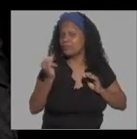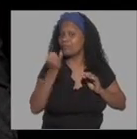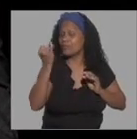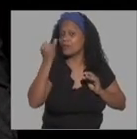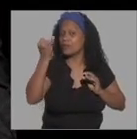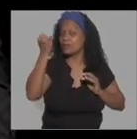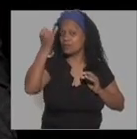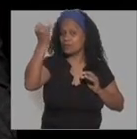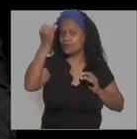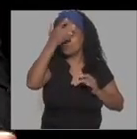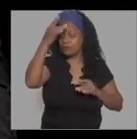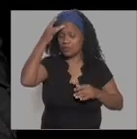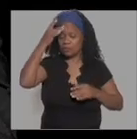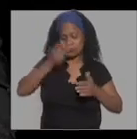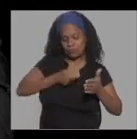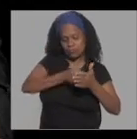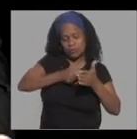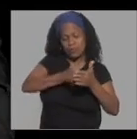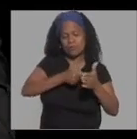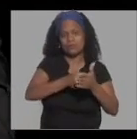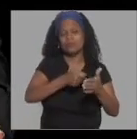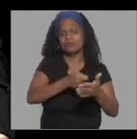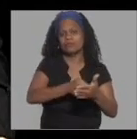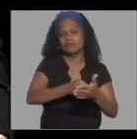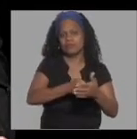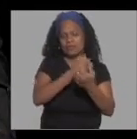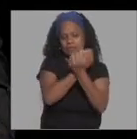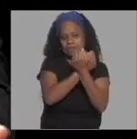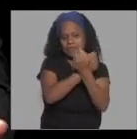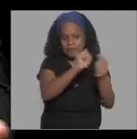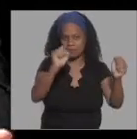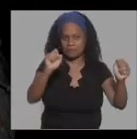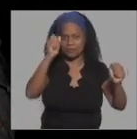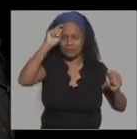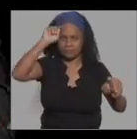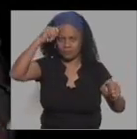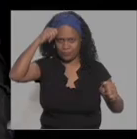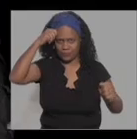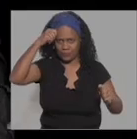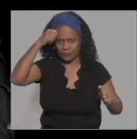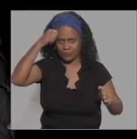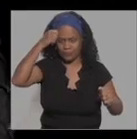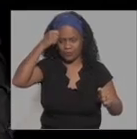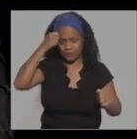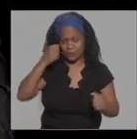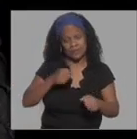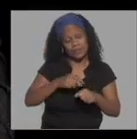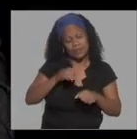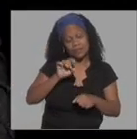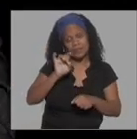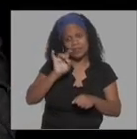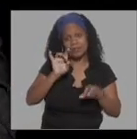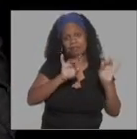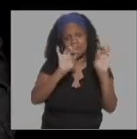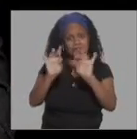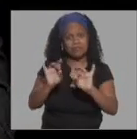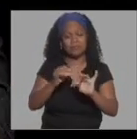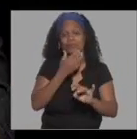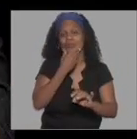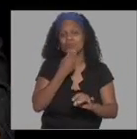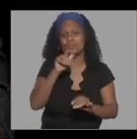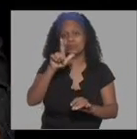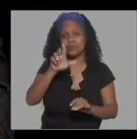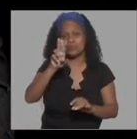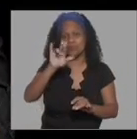importância desses heróis abolicionista como se falou no caso falando aqui especialmente especificamente do luiz gama né ele